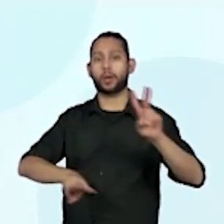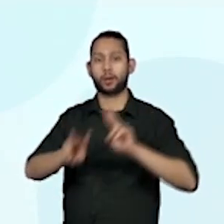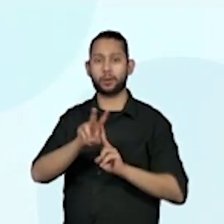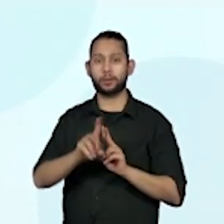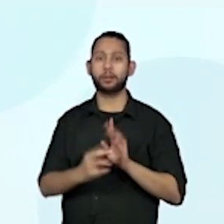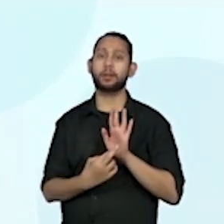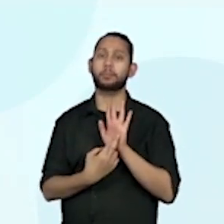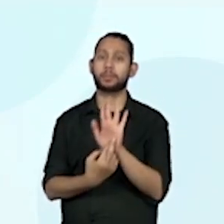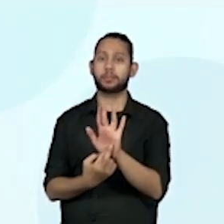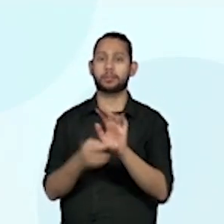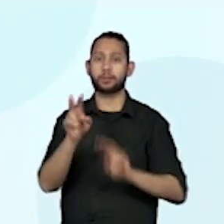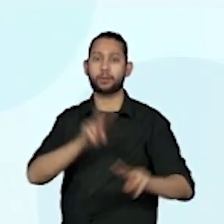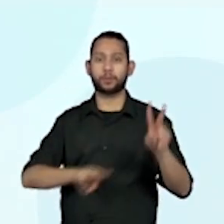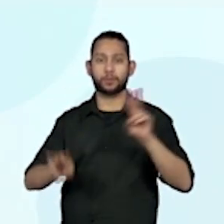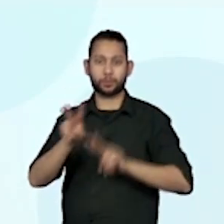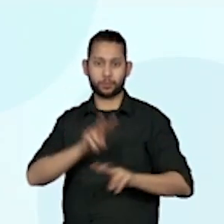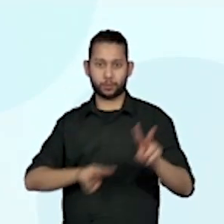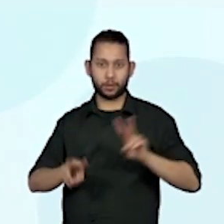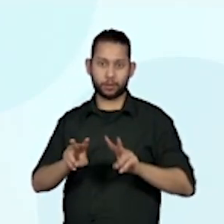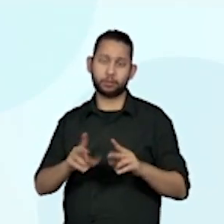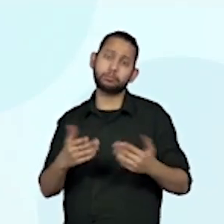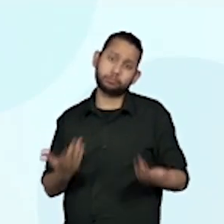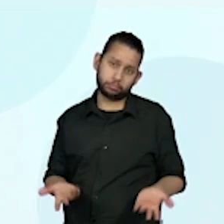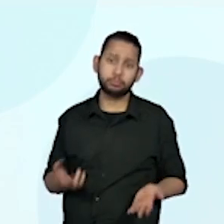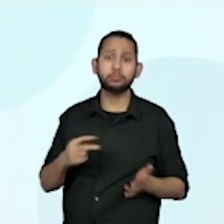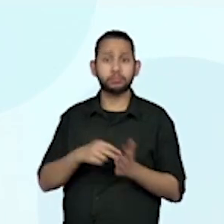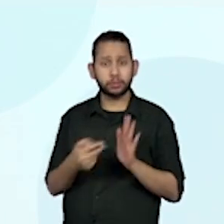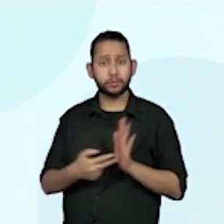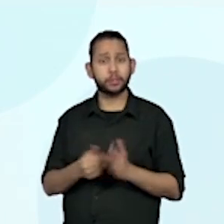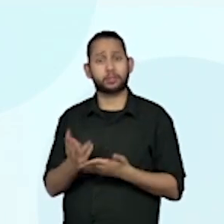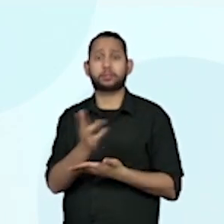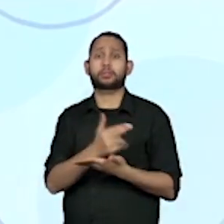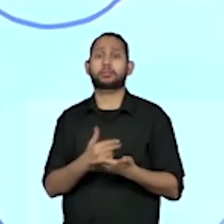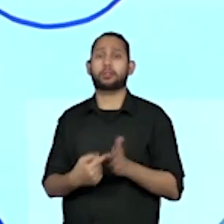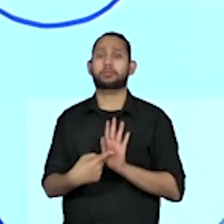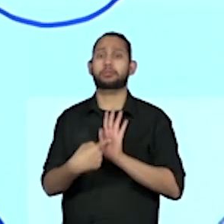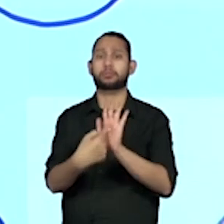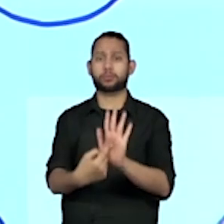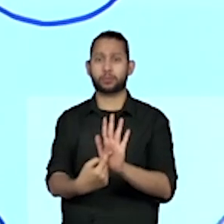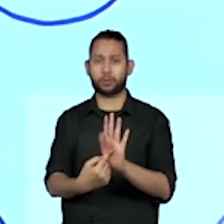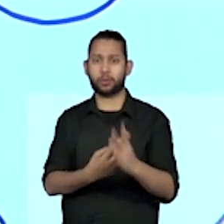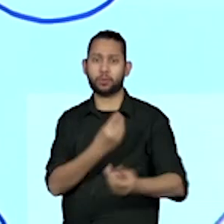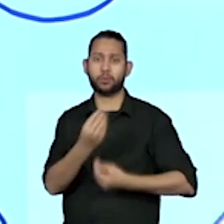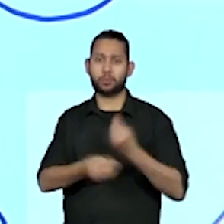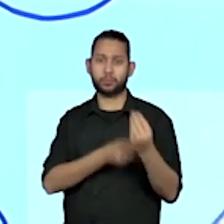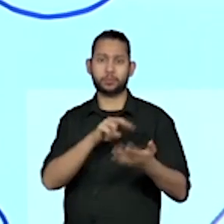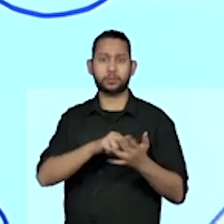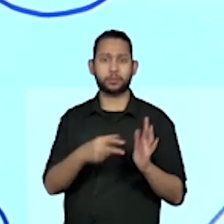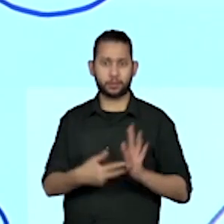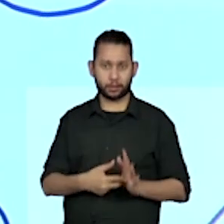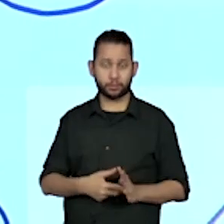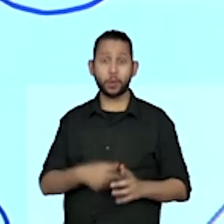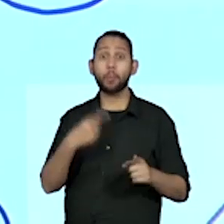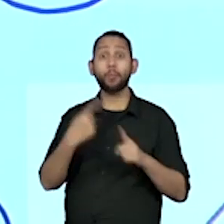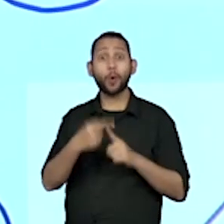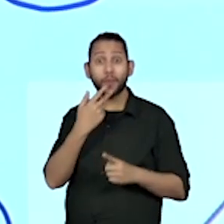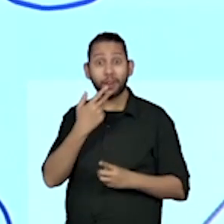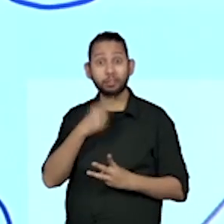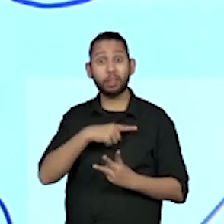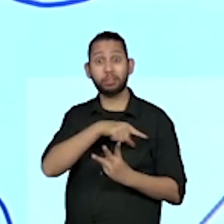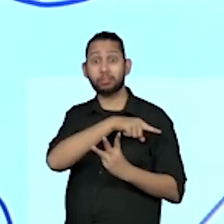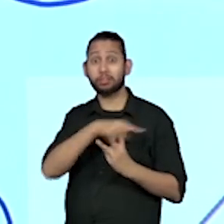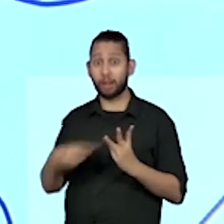representação gráfica. É o que a gente chama de representação gráfica, certo? Por que eu estou chamando a atenção